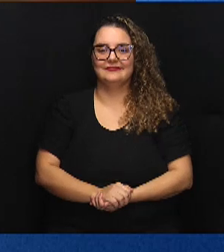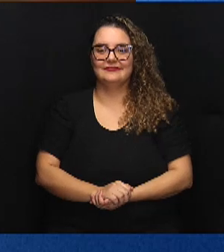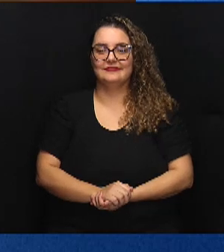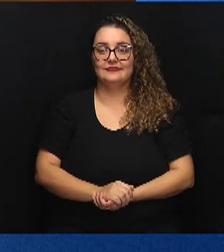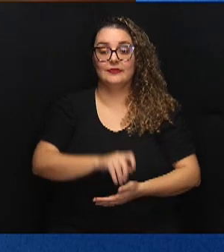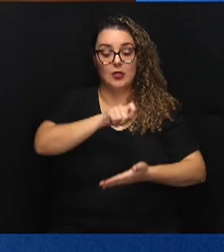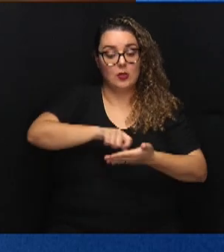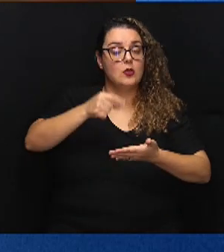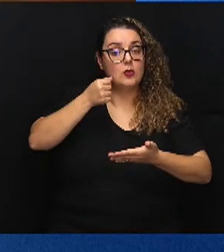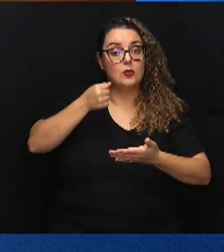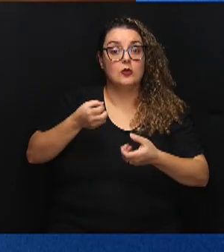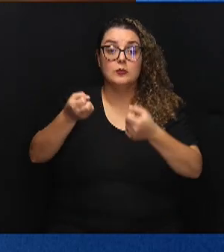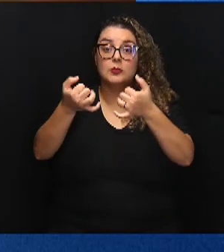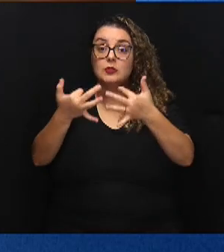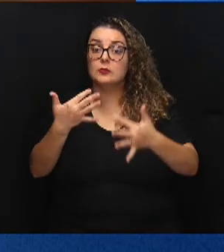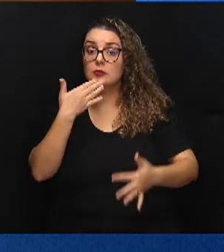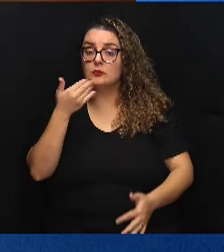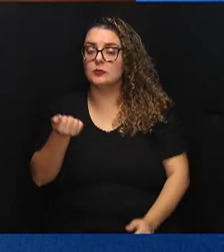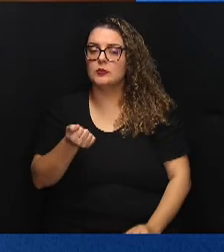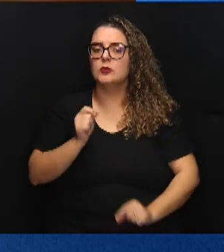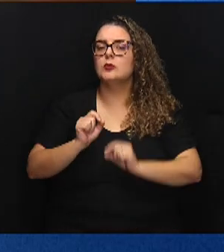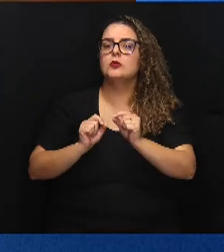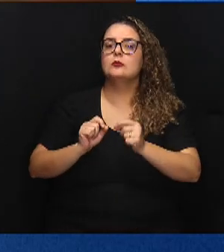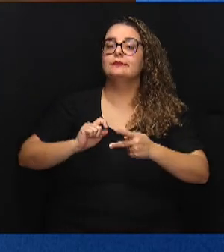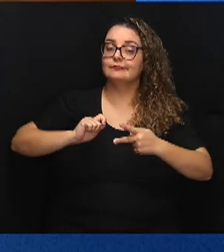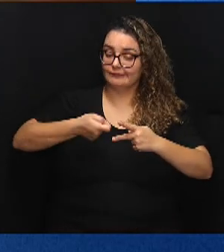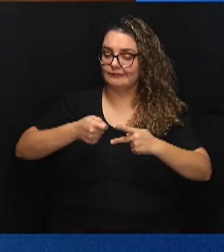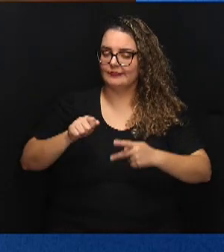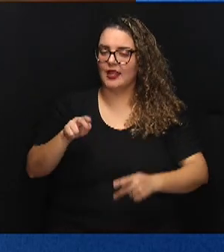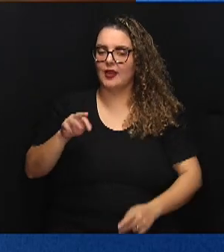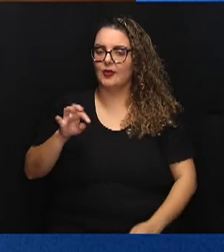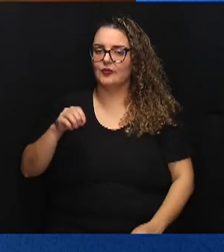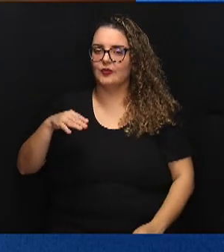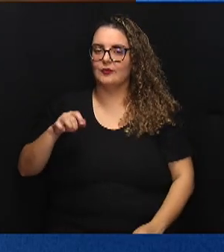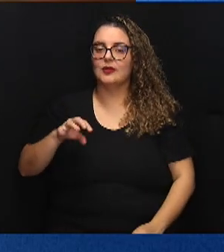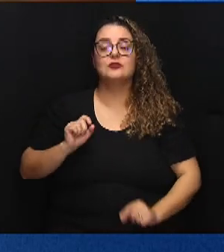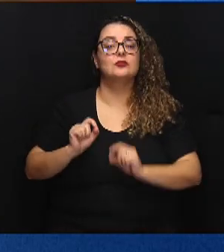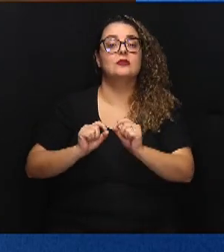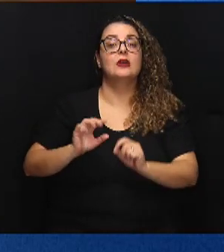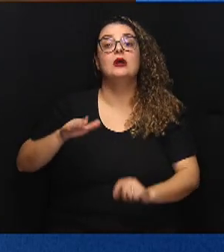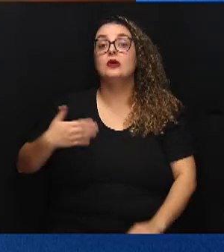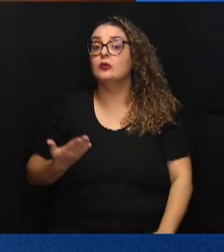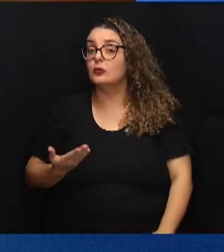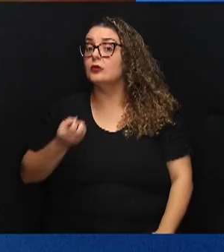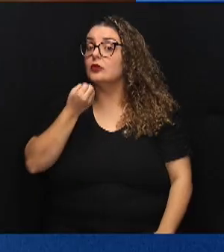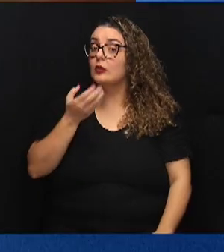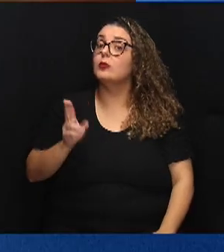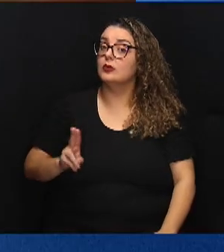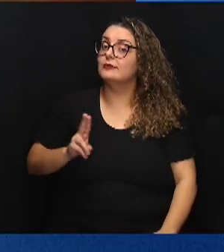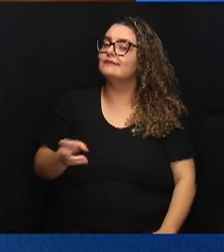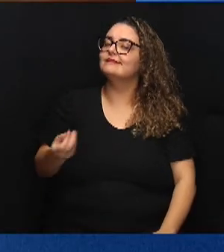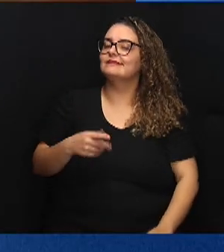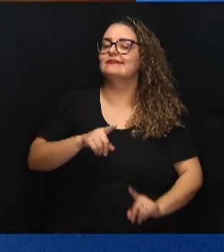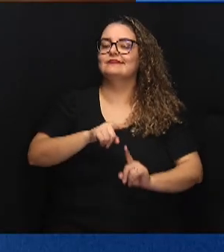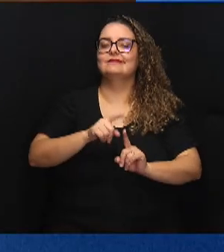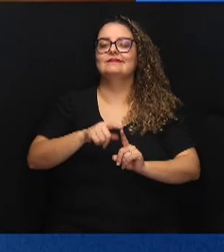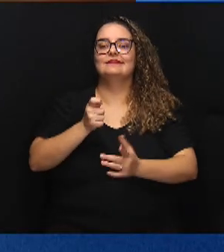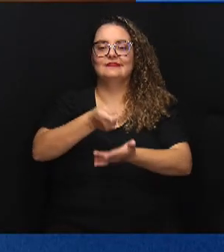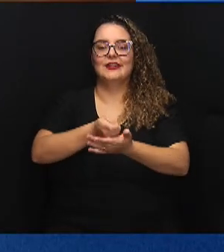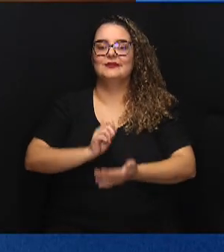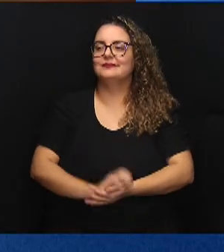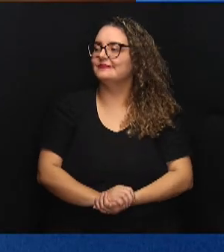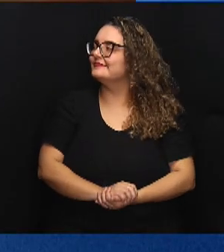do lápis, vamos te explicar melhor sobre o Pix automático, o que é e quando vale a pena usar essa nova modalidade de